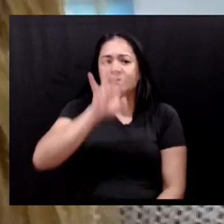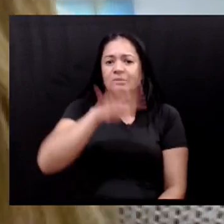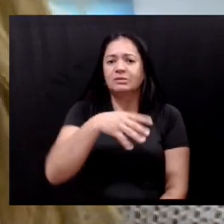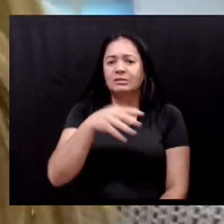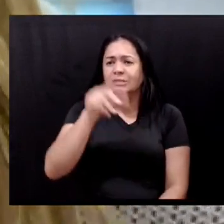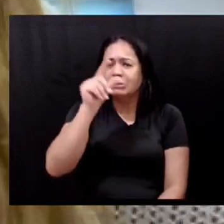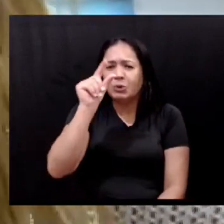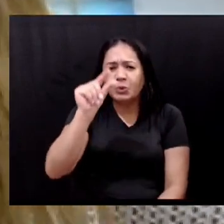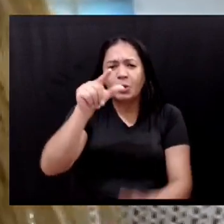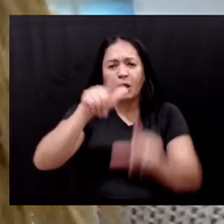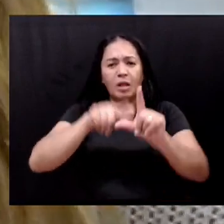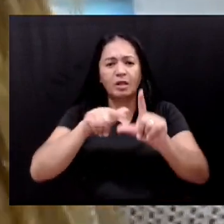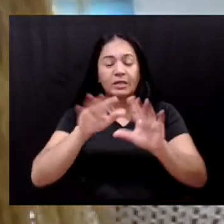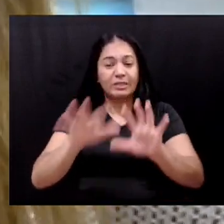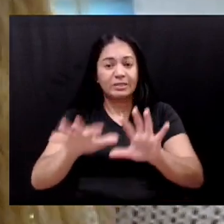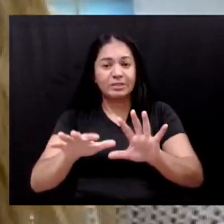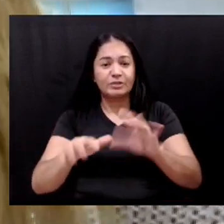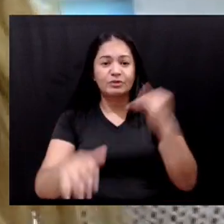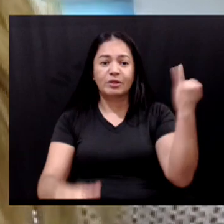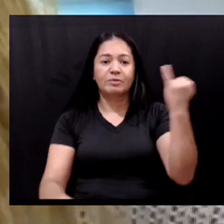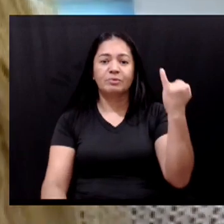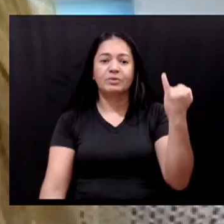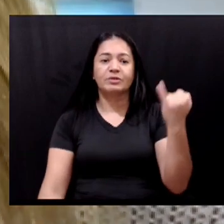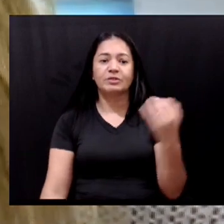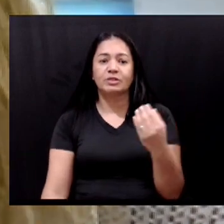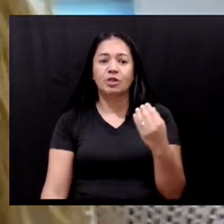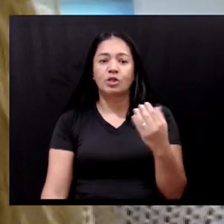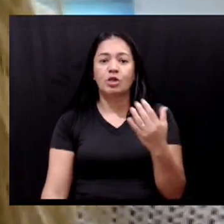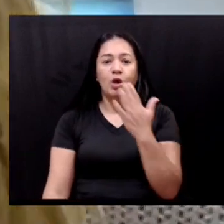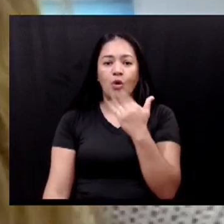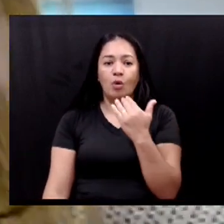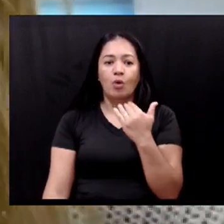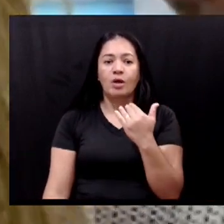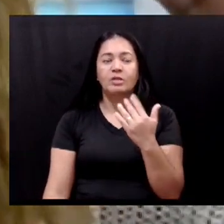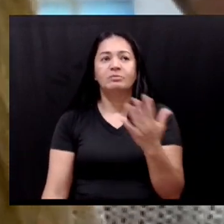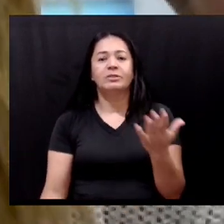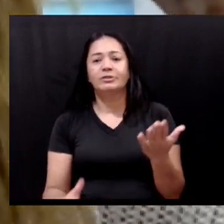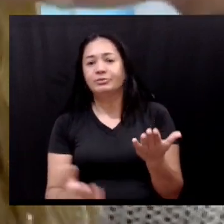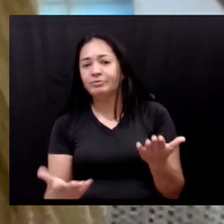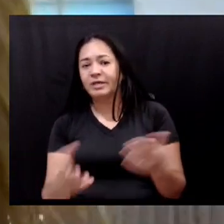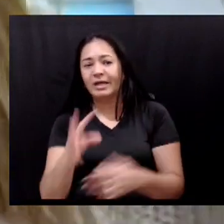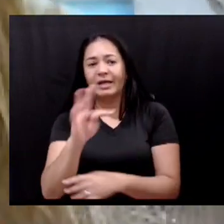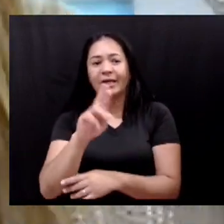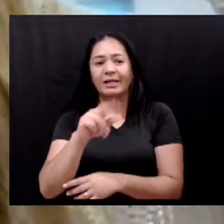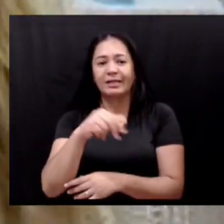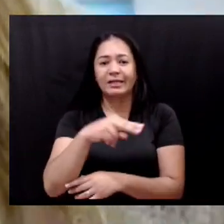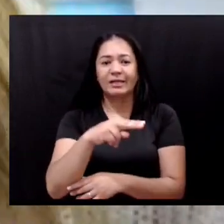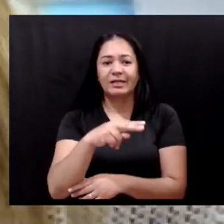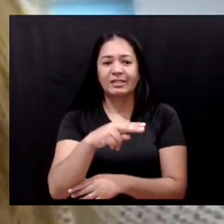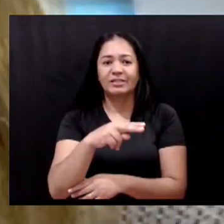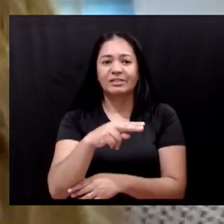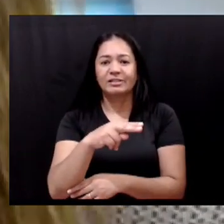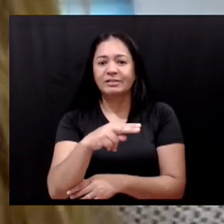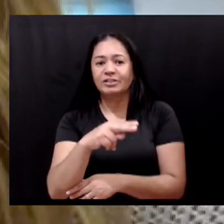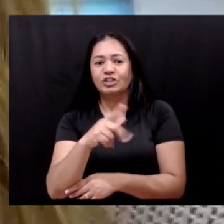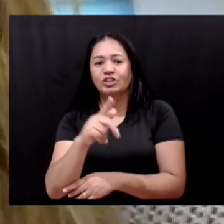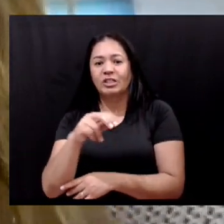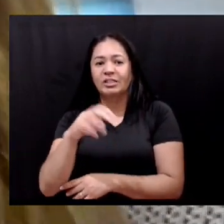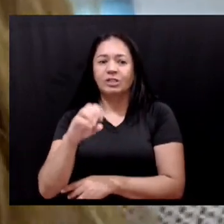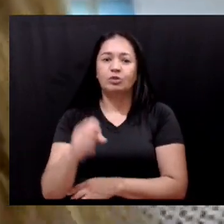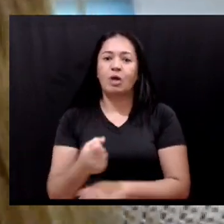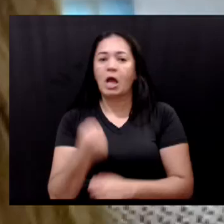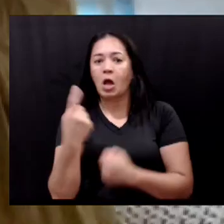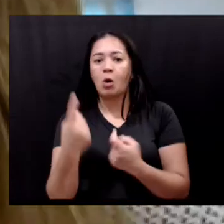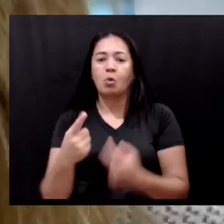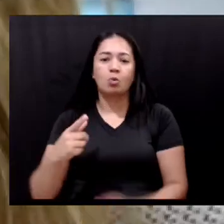seria muito importante. Quando o alimento é transgênico, poucos têm aquele Tzinho ainda. Eu acho que ainda falta